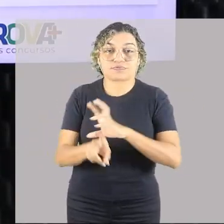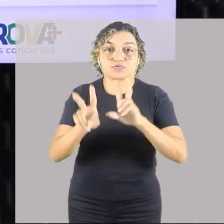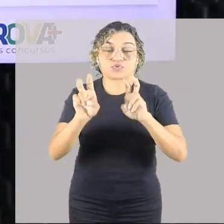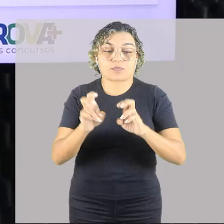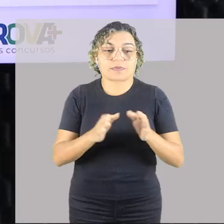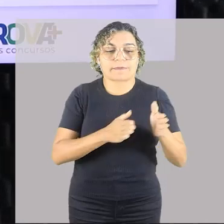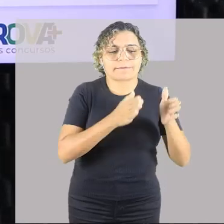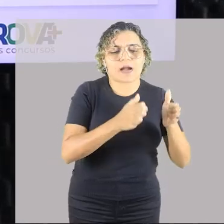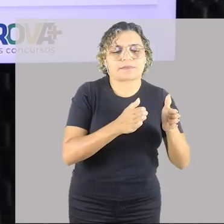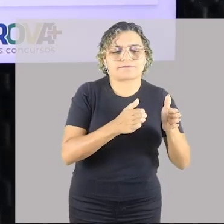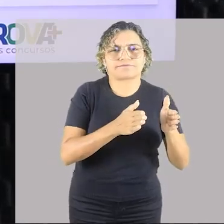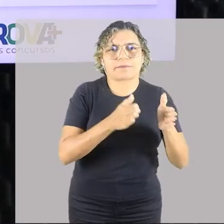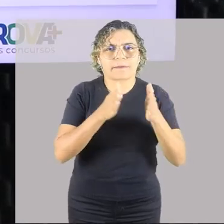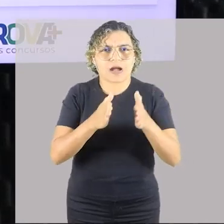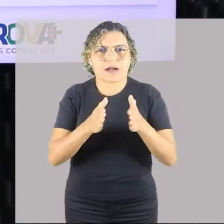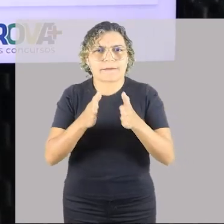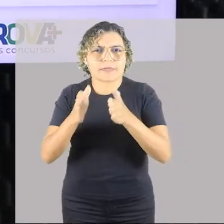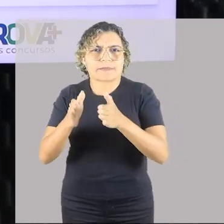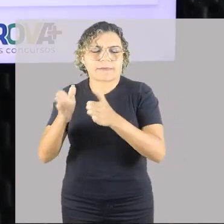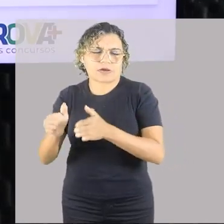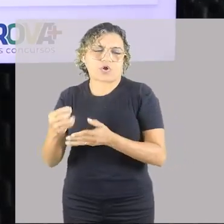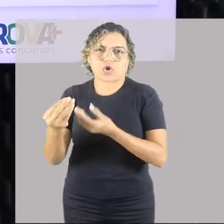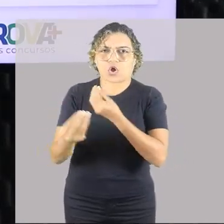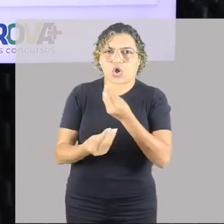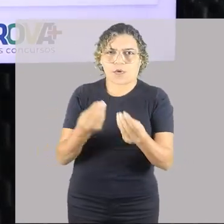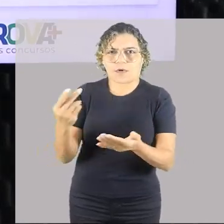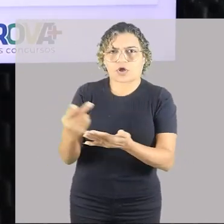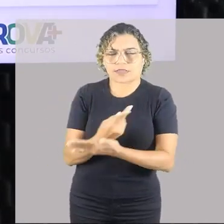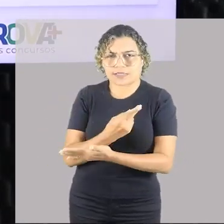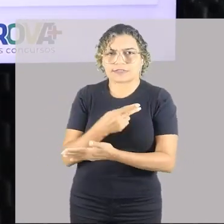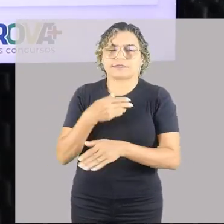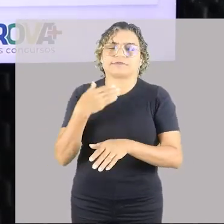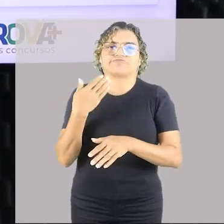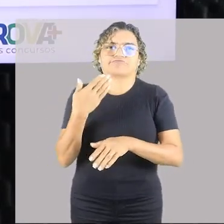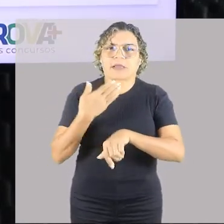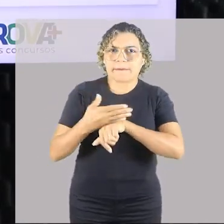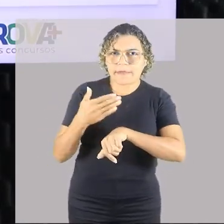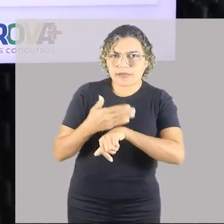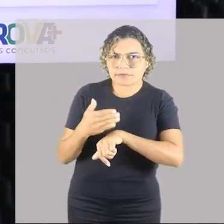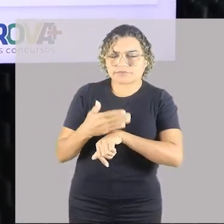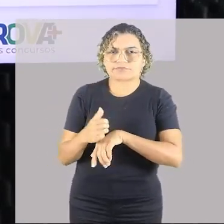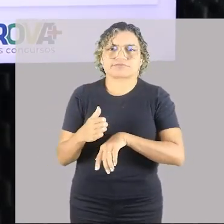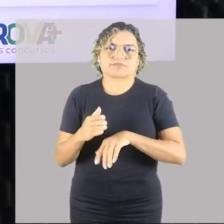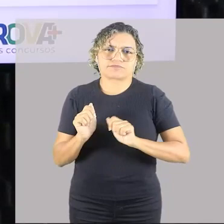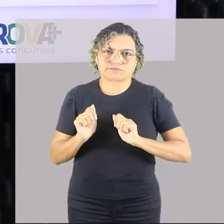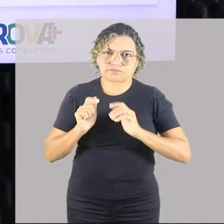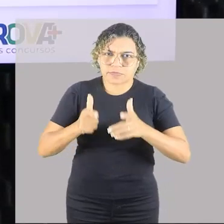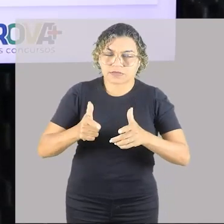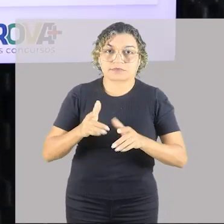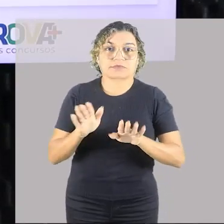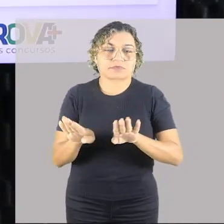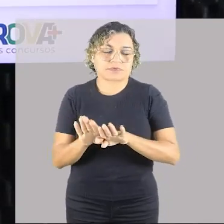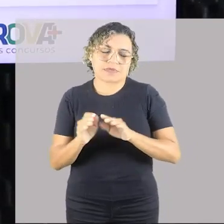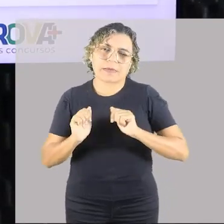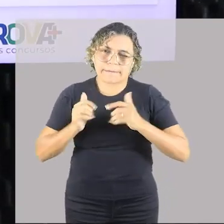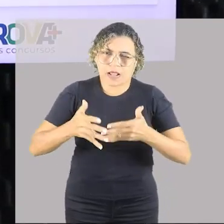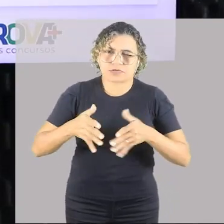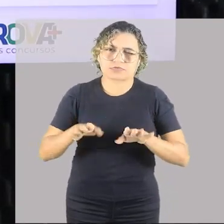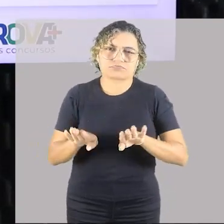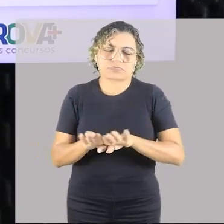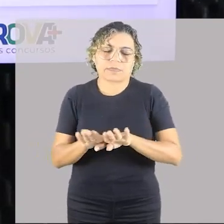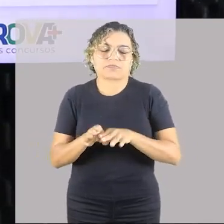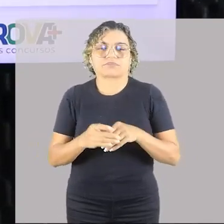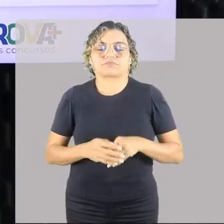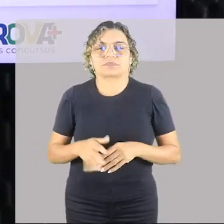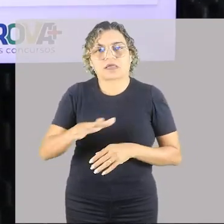sobre etapa por etapa, fase a fase, como acontece na prática esse processo administrativo no